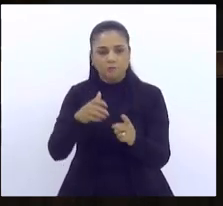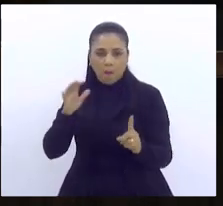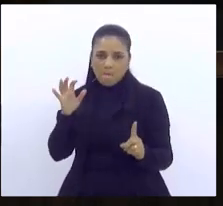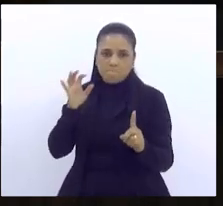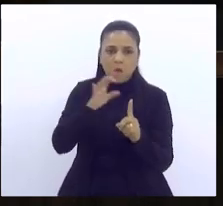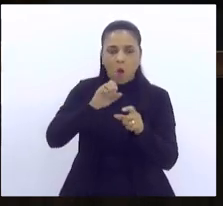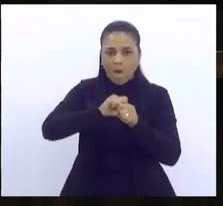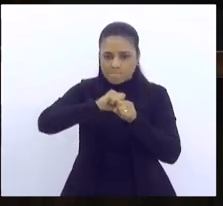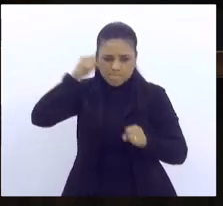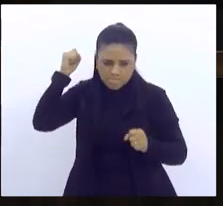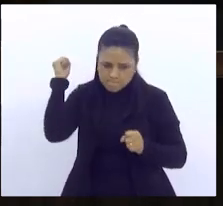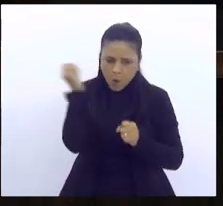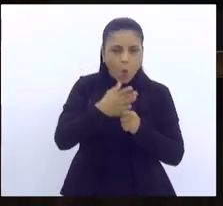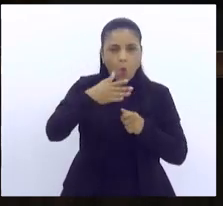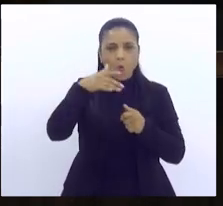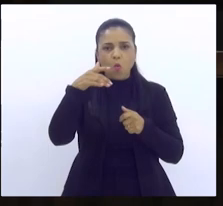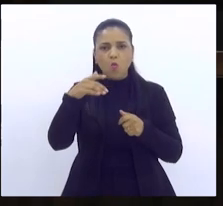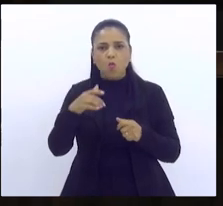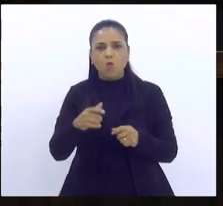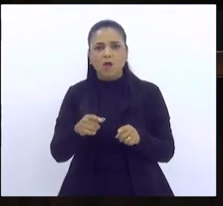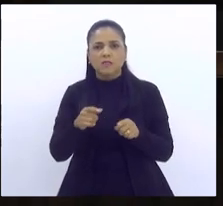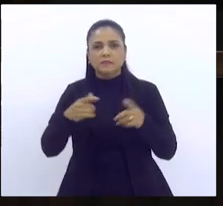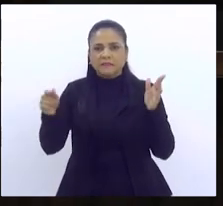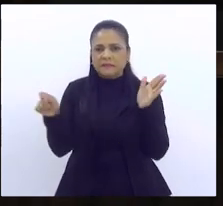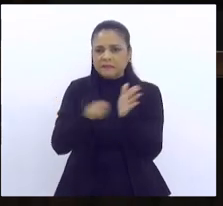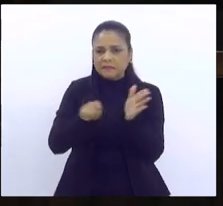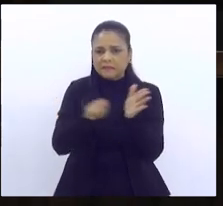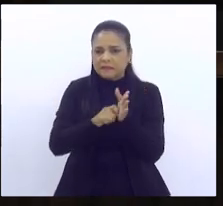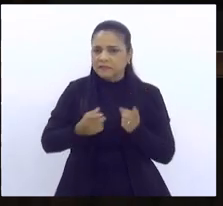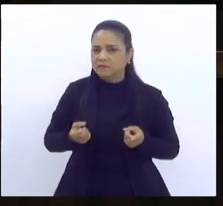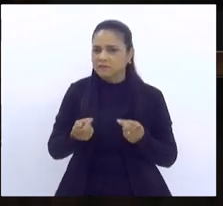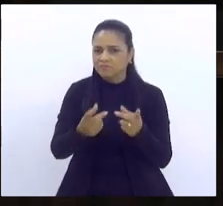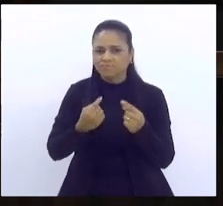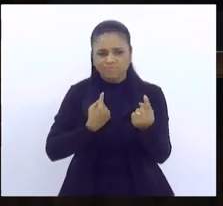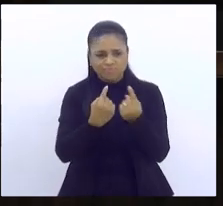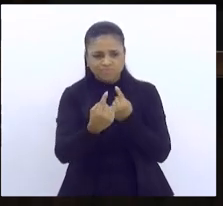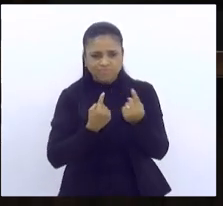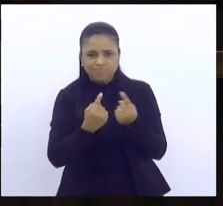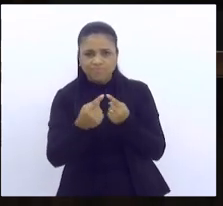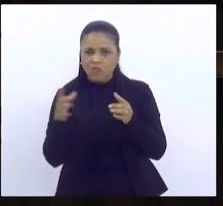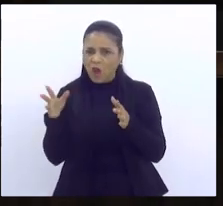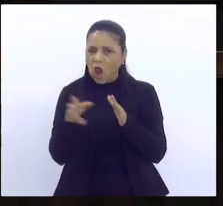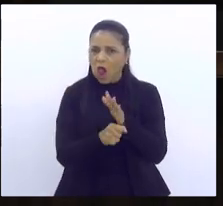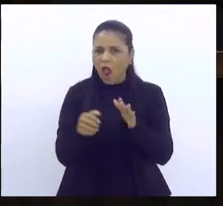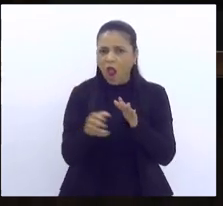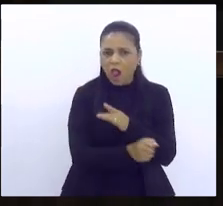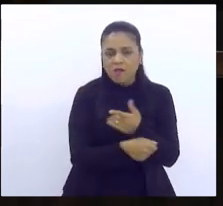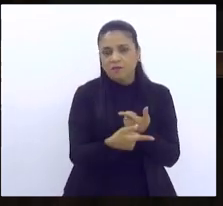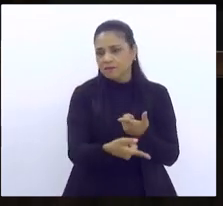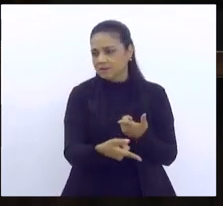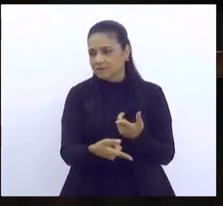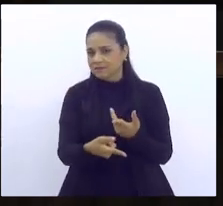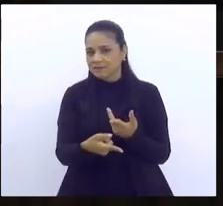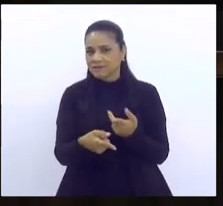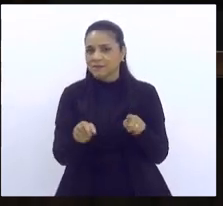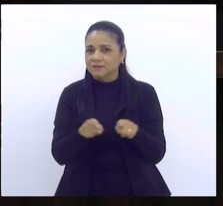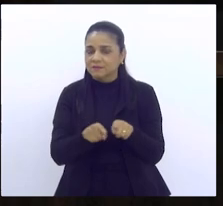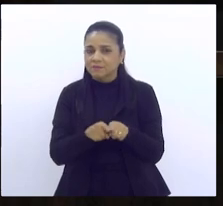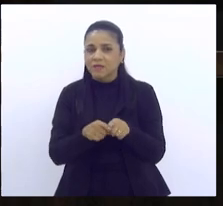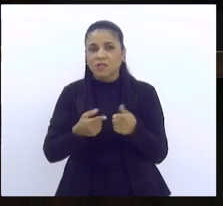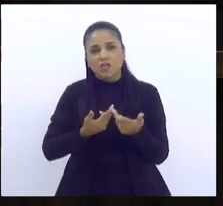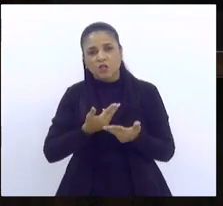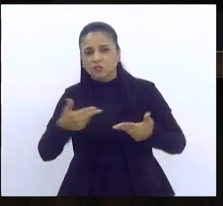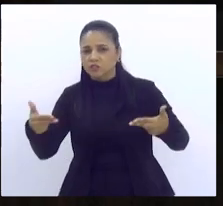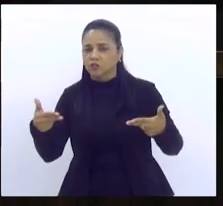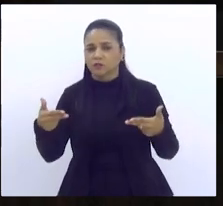bomba, são traficantes que vão para as vias expressas e tomam a via expressa infração de segundo, dentre tantas outras coisas